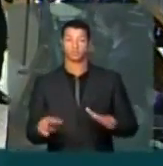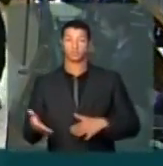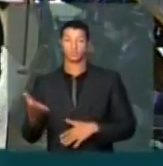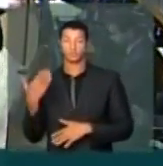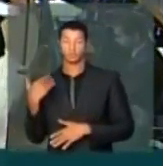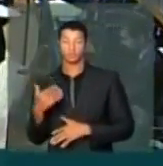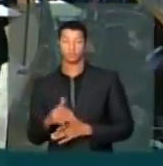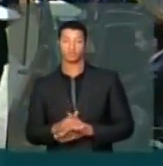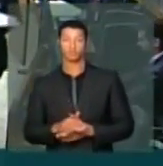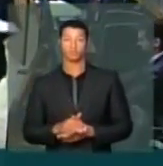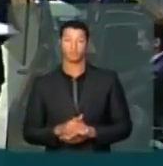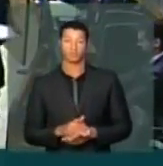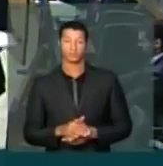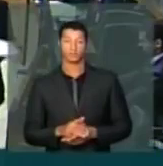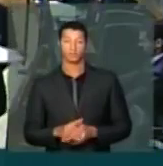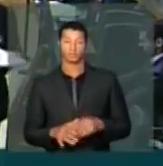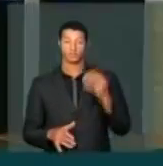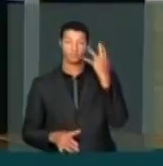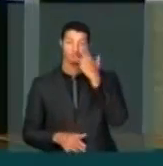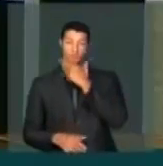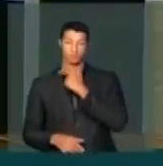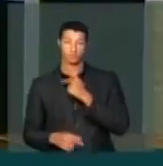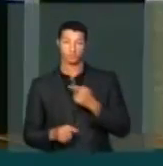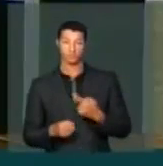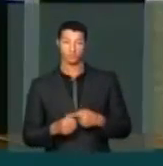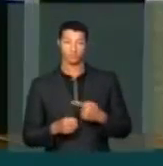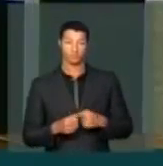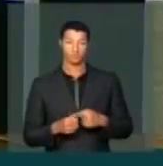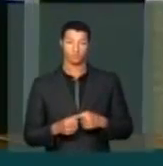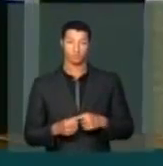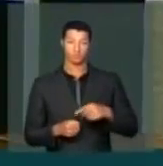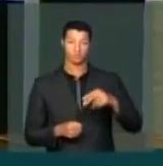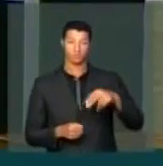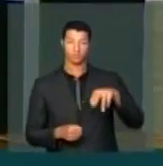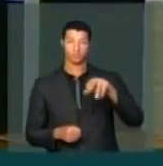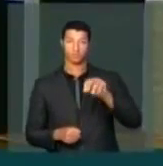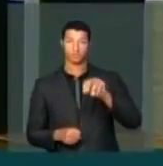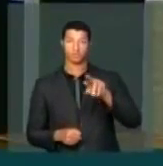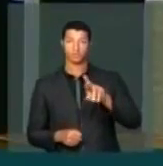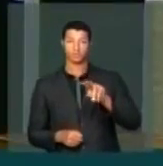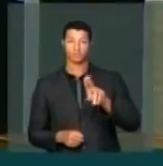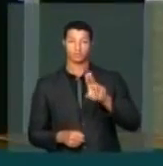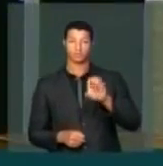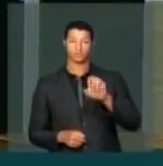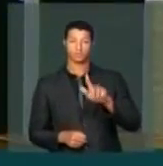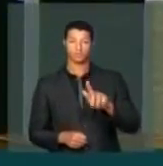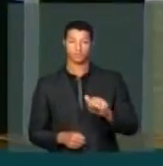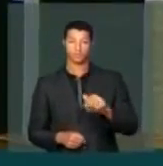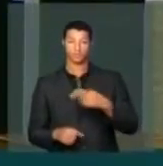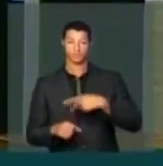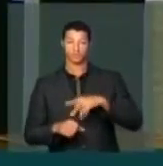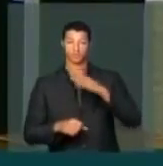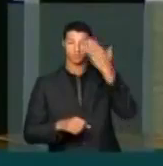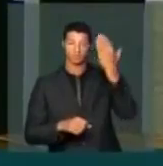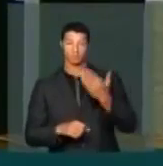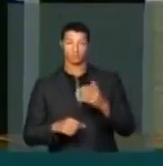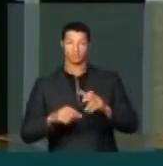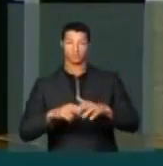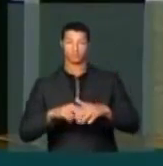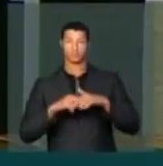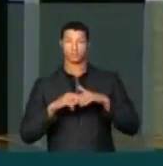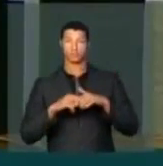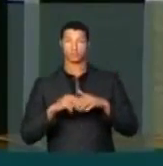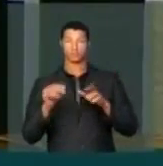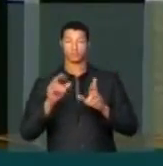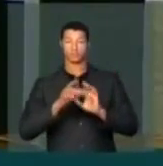passada da linda cidade de Oslo, na Noruega, de um painel internacional em defesa